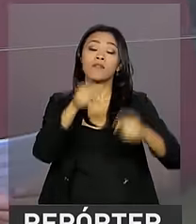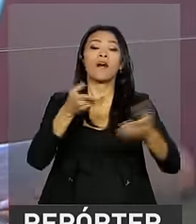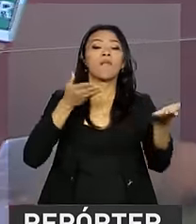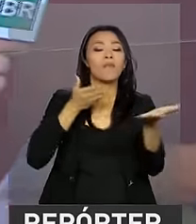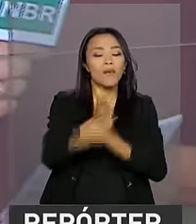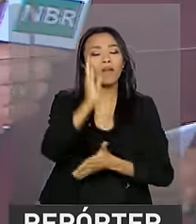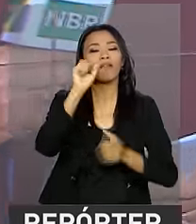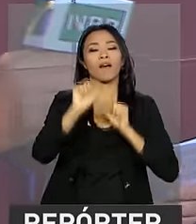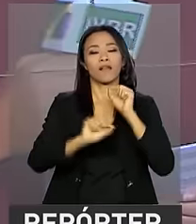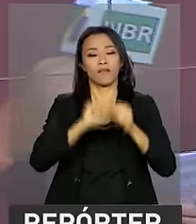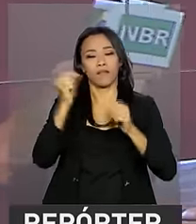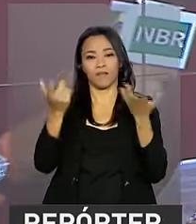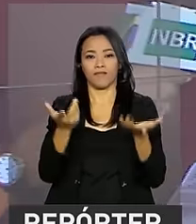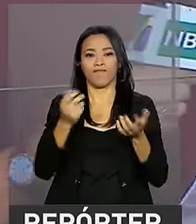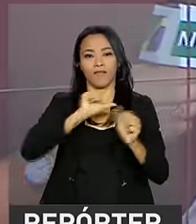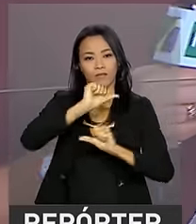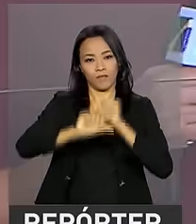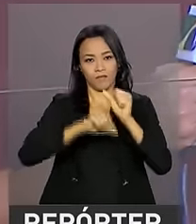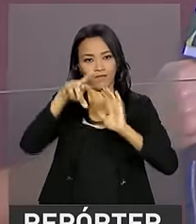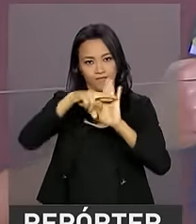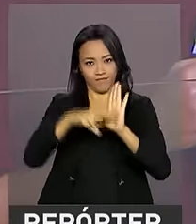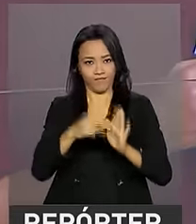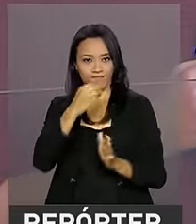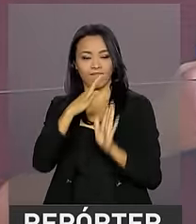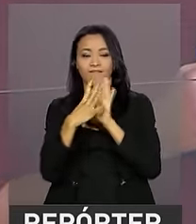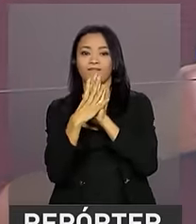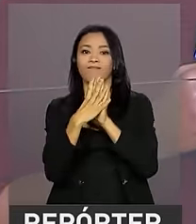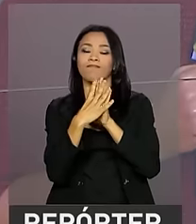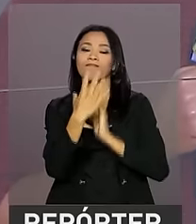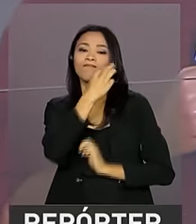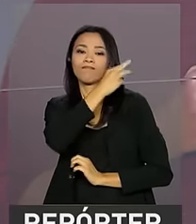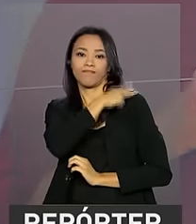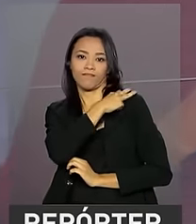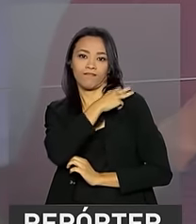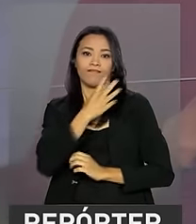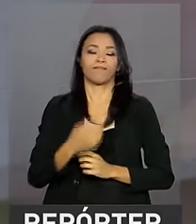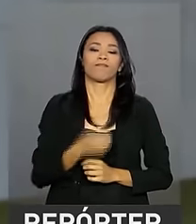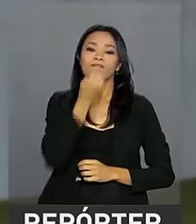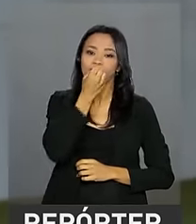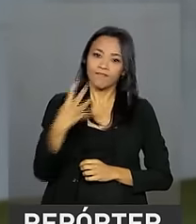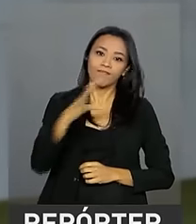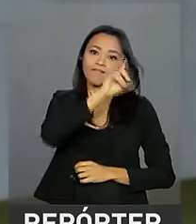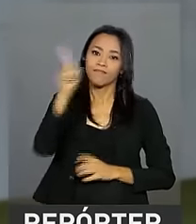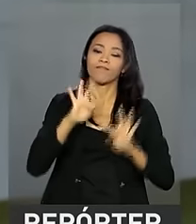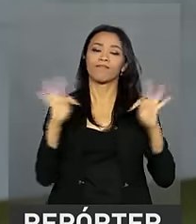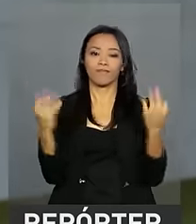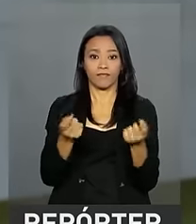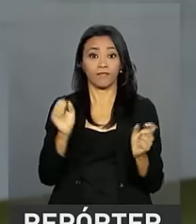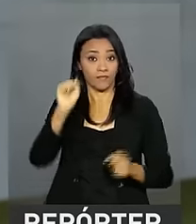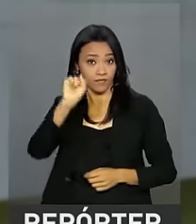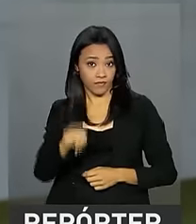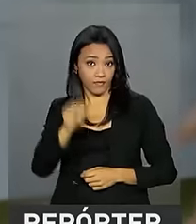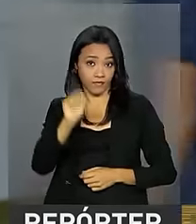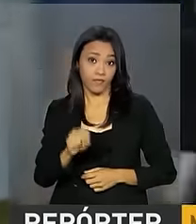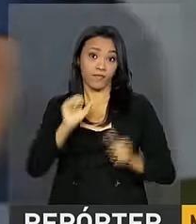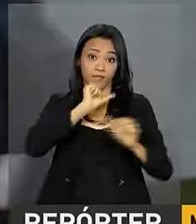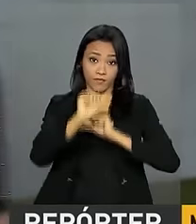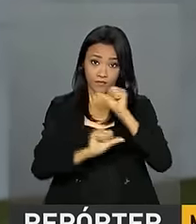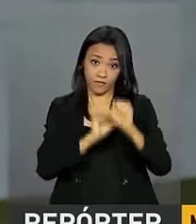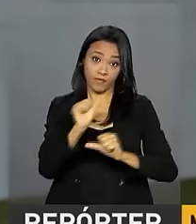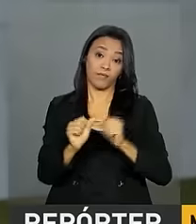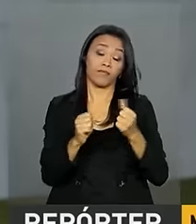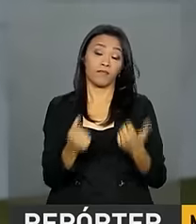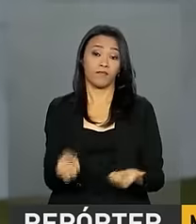ensino médio Mara bom dia para você Bom dia Renata Bom dia a todos É isso mesmo Renata a reforma do ensino